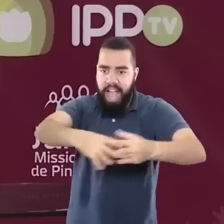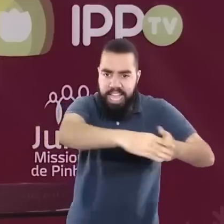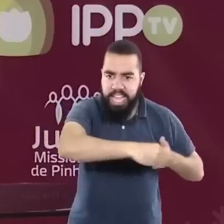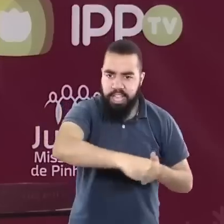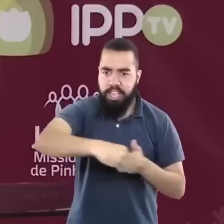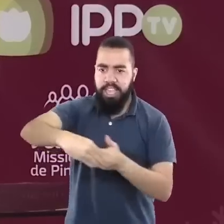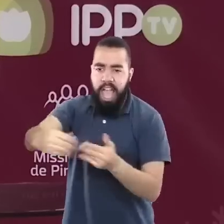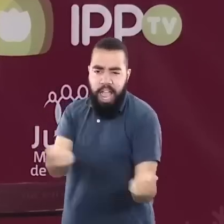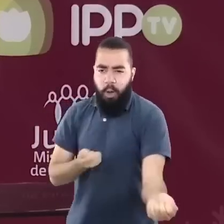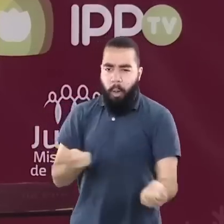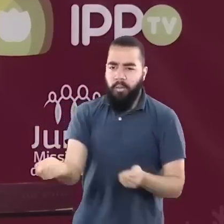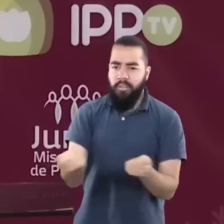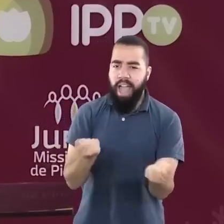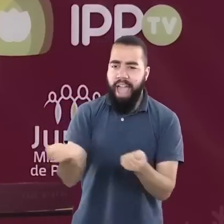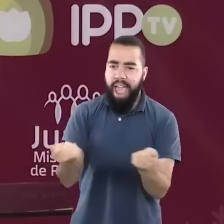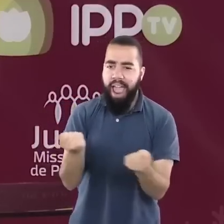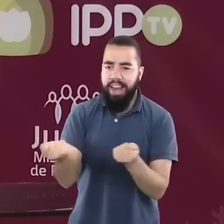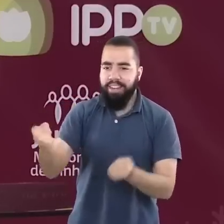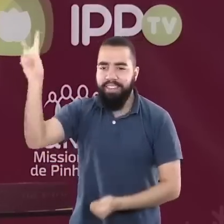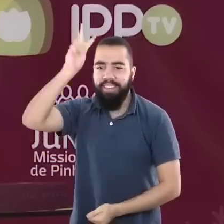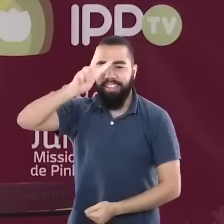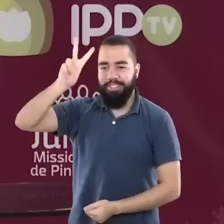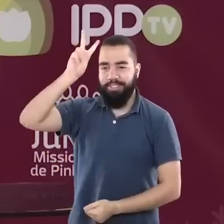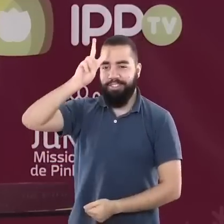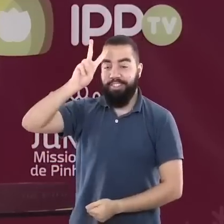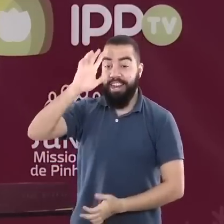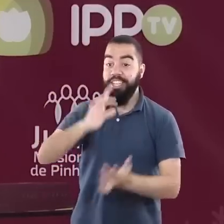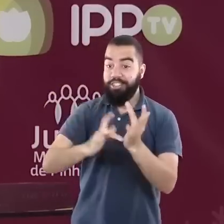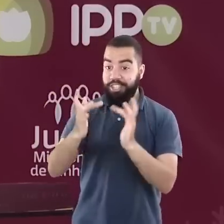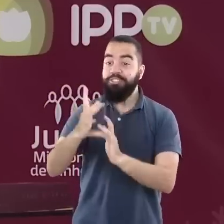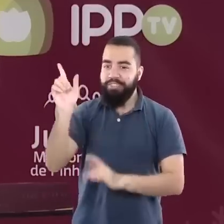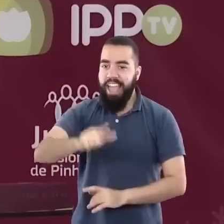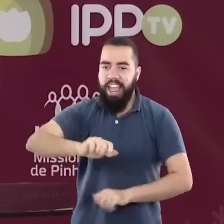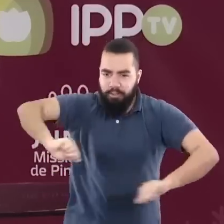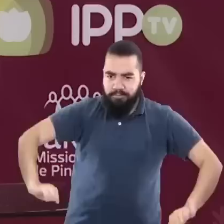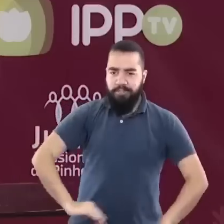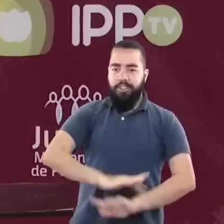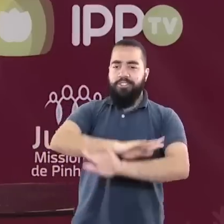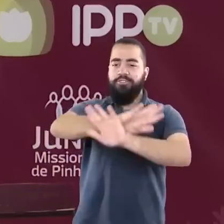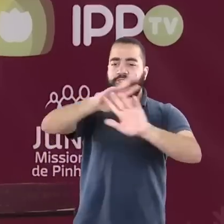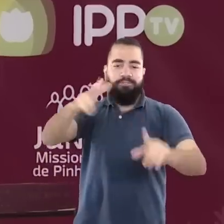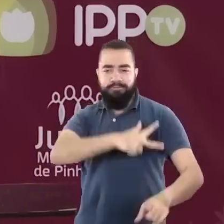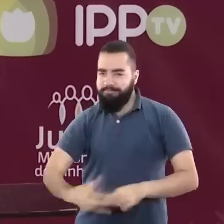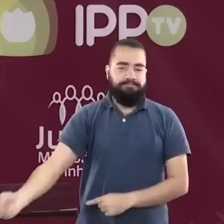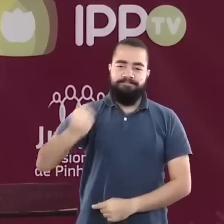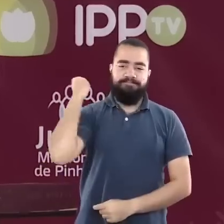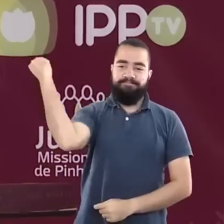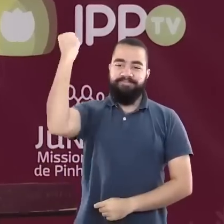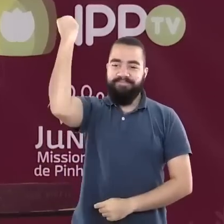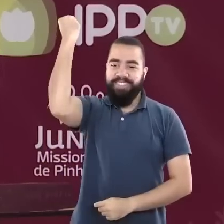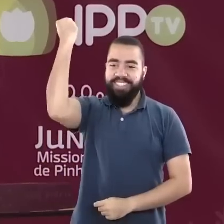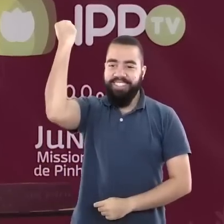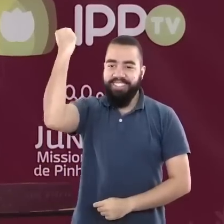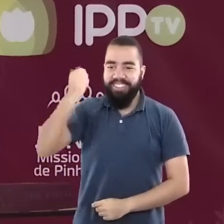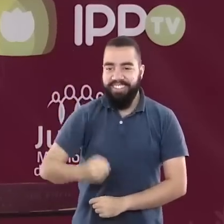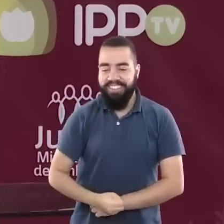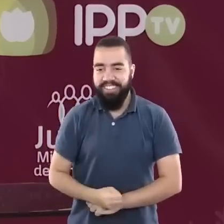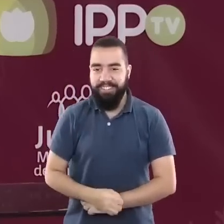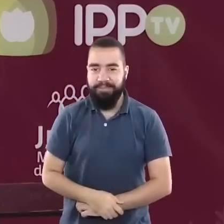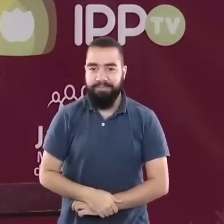consumação e na consumação Ele É O Glorioso vencedor Ele é tudo na história